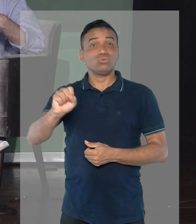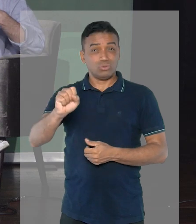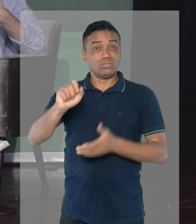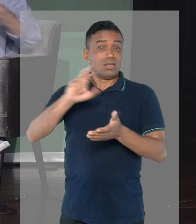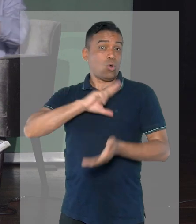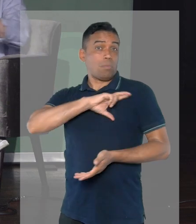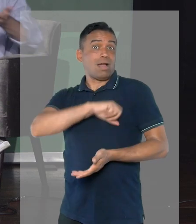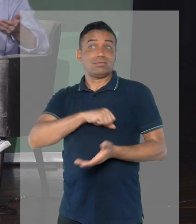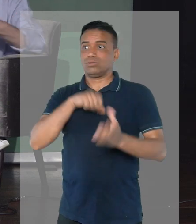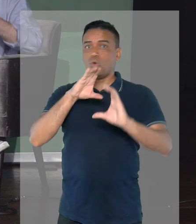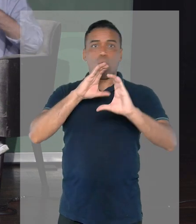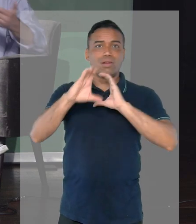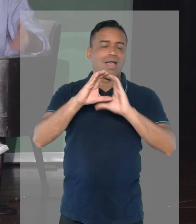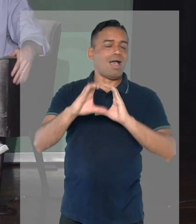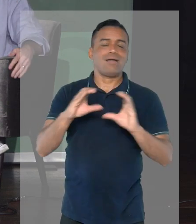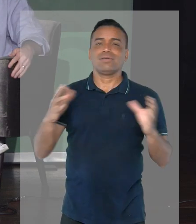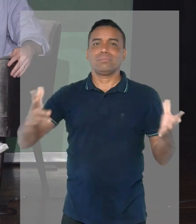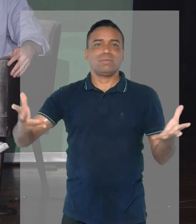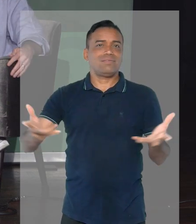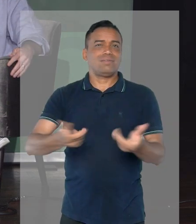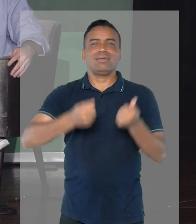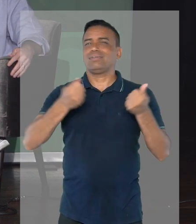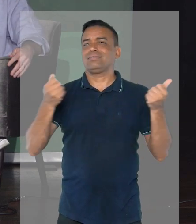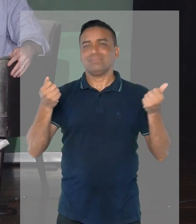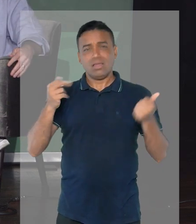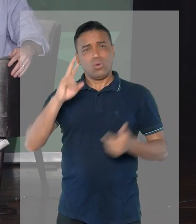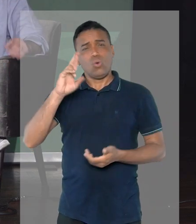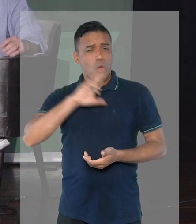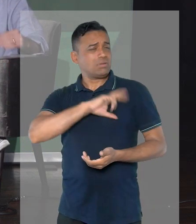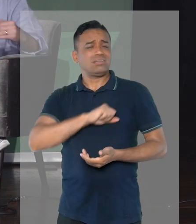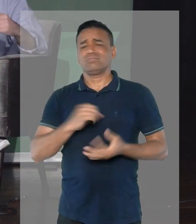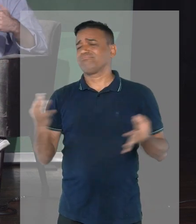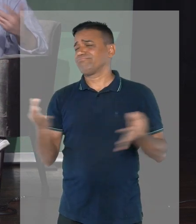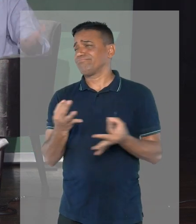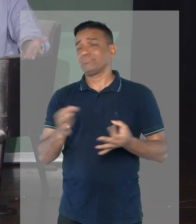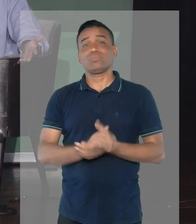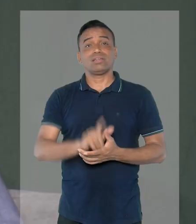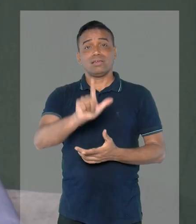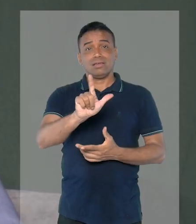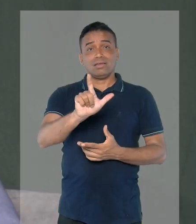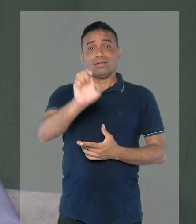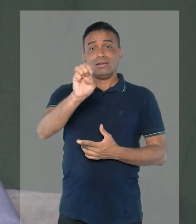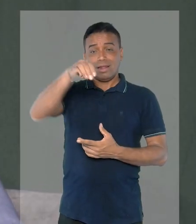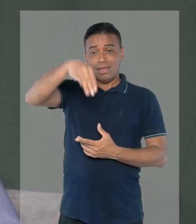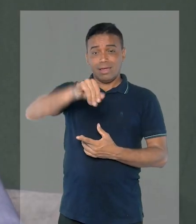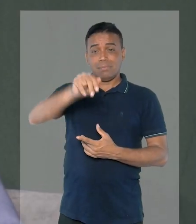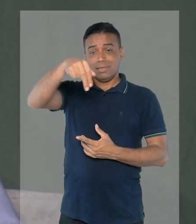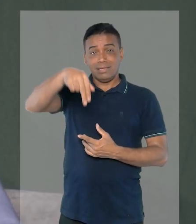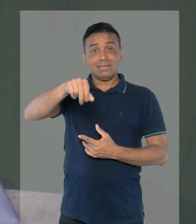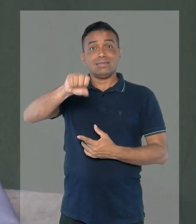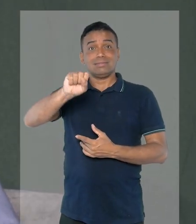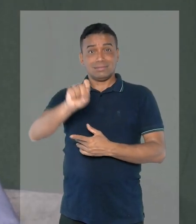romances do Marcos são muito comunicáveis. Eu acho que isso é muito bonito no romance dele. E o Leminski tem isso sim, né?